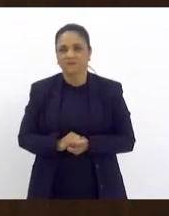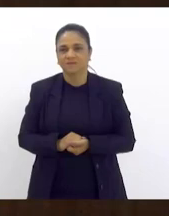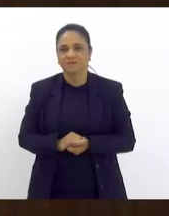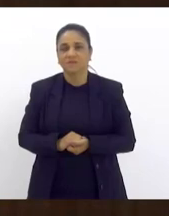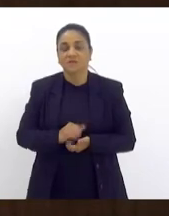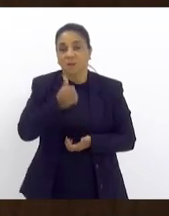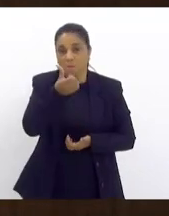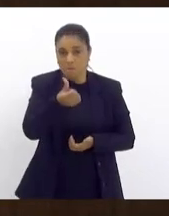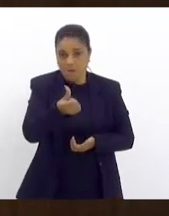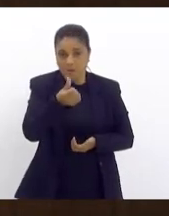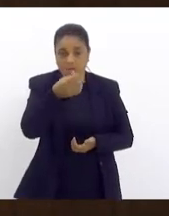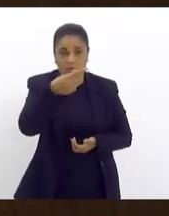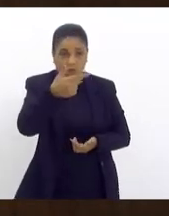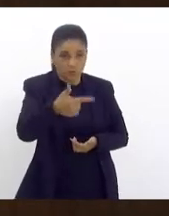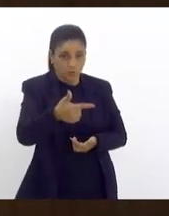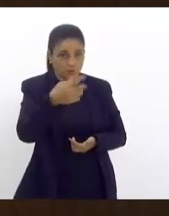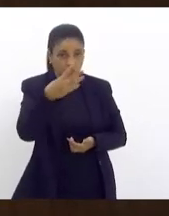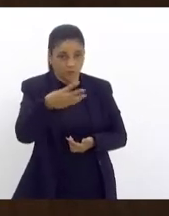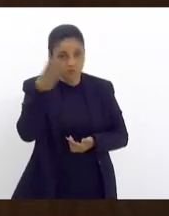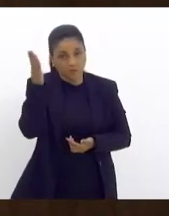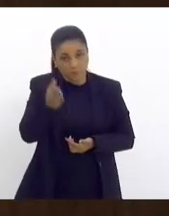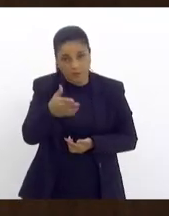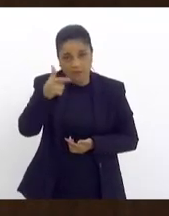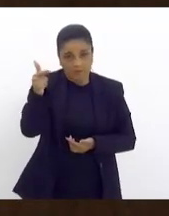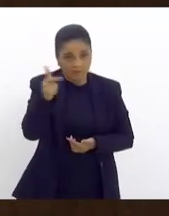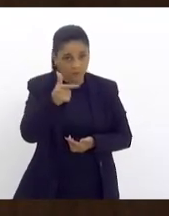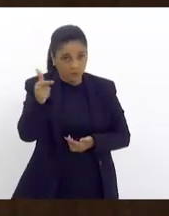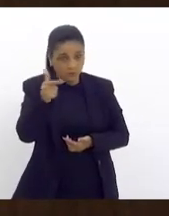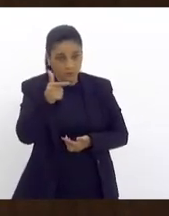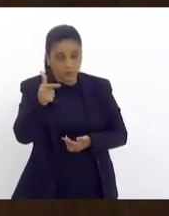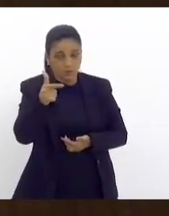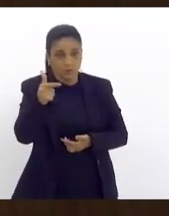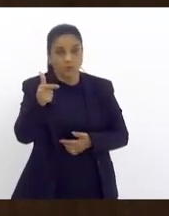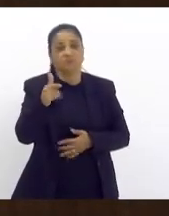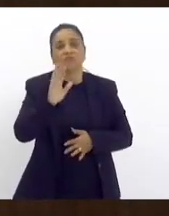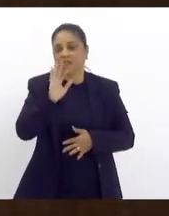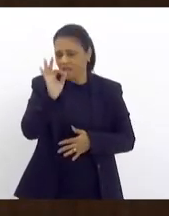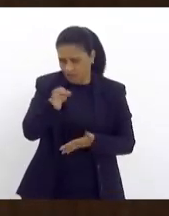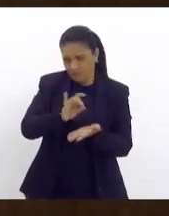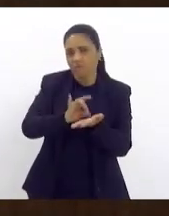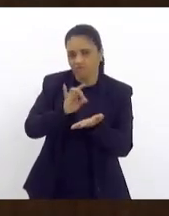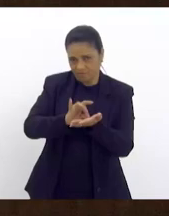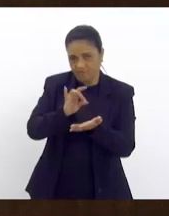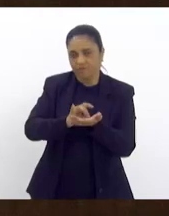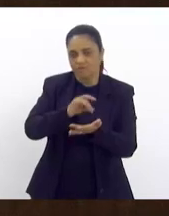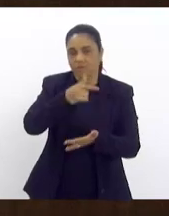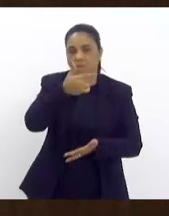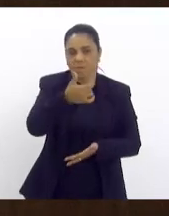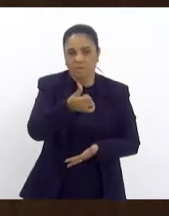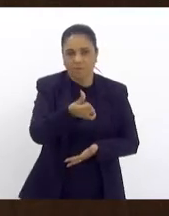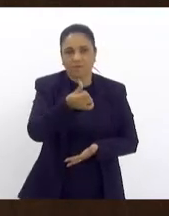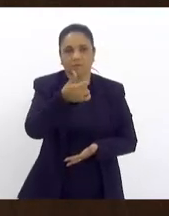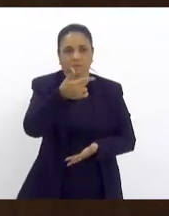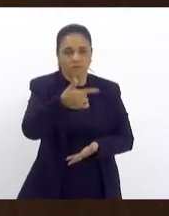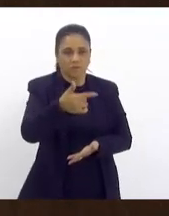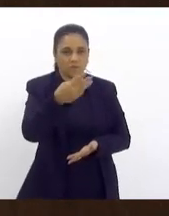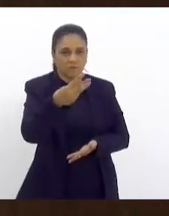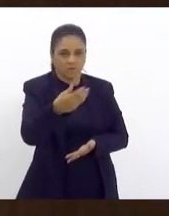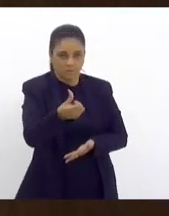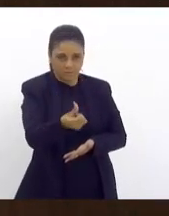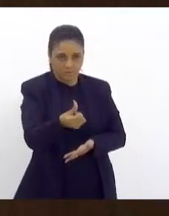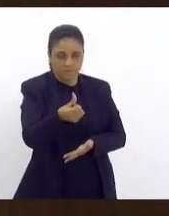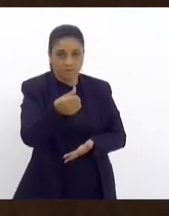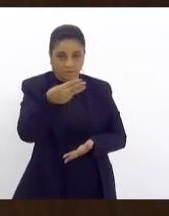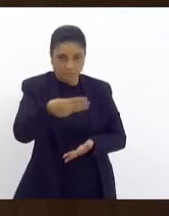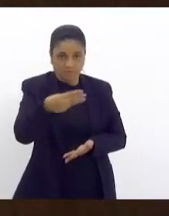é o 623 de 22 Pois é o 623 de 22 é Governador